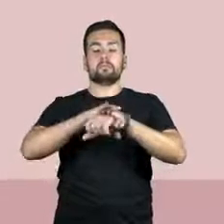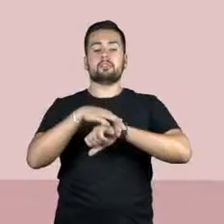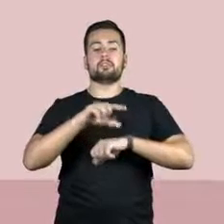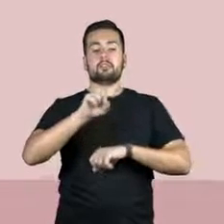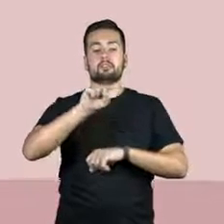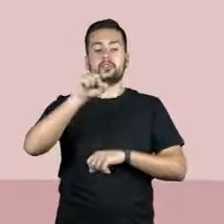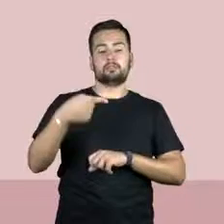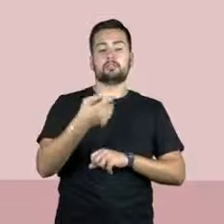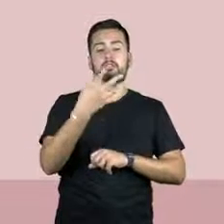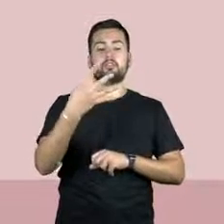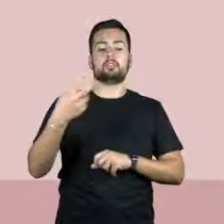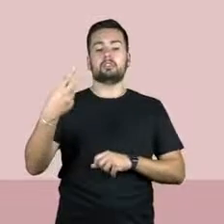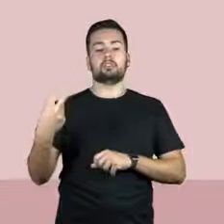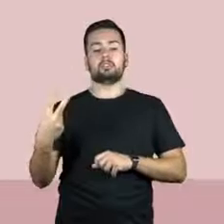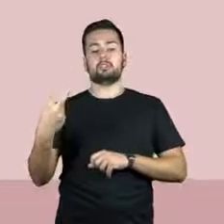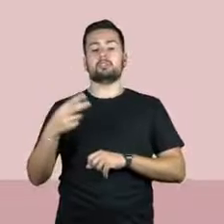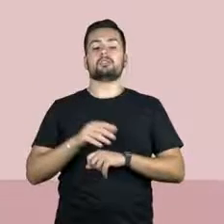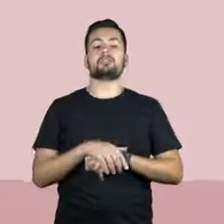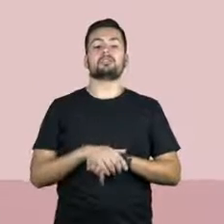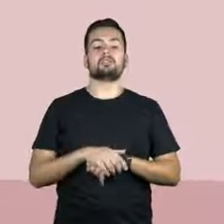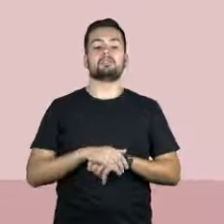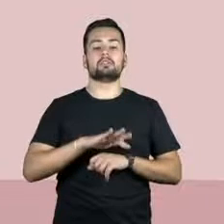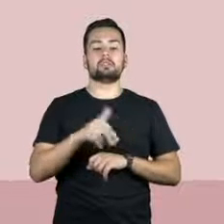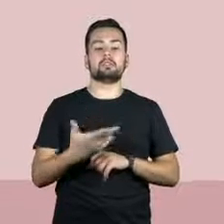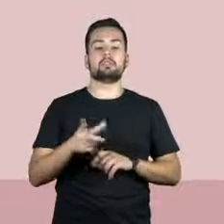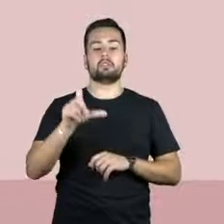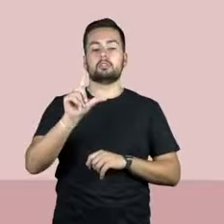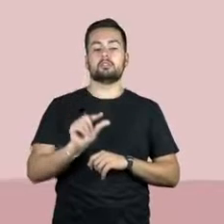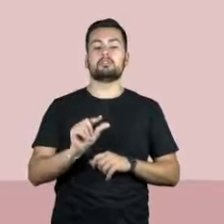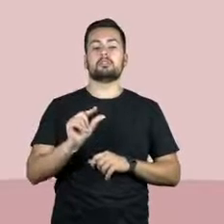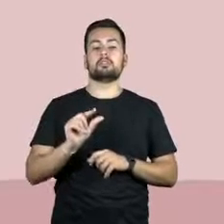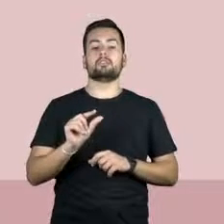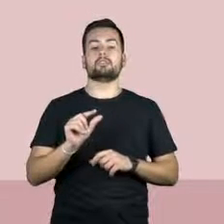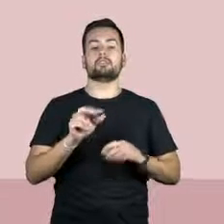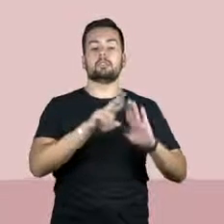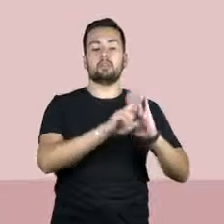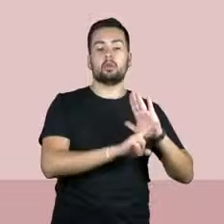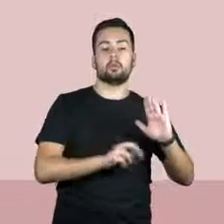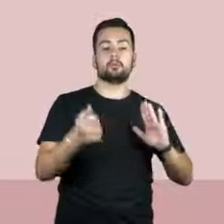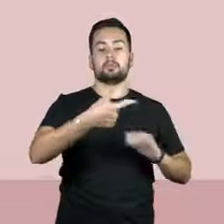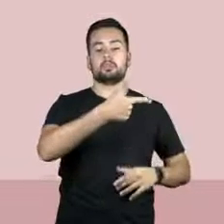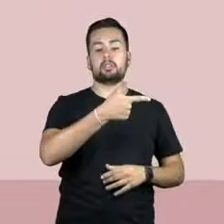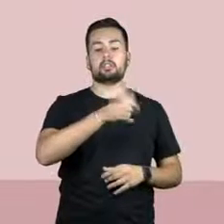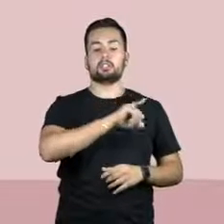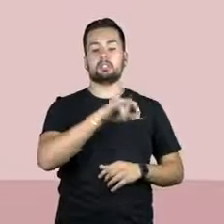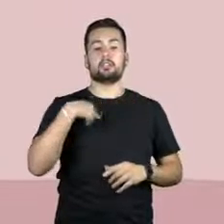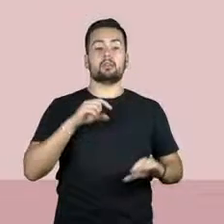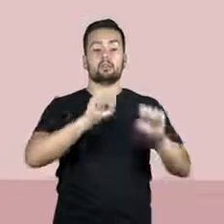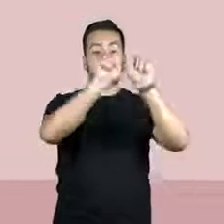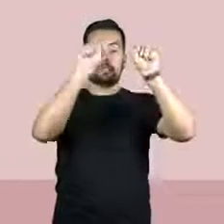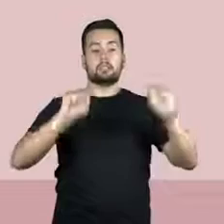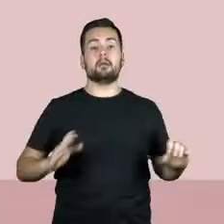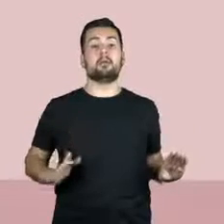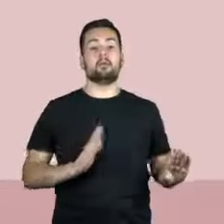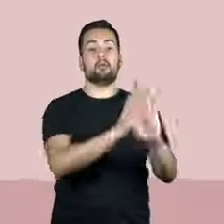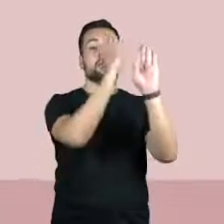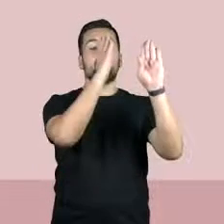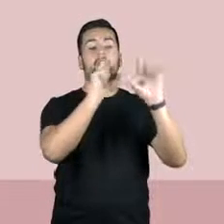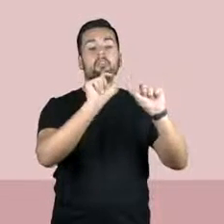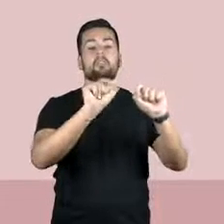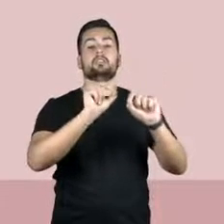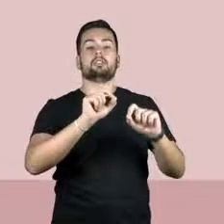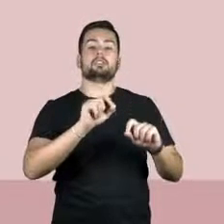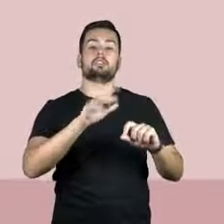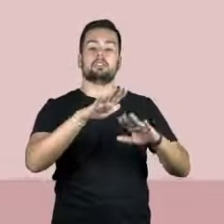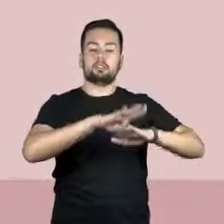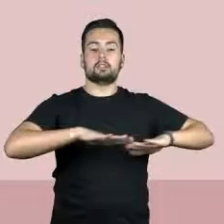1,42, né? Vamos arredondar para 1,42, ele é menor que o da norma. Porém, e se eu encontrasse nesse sistema, por exemplo, vamos supor que uma